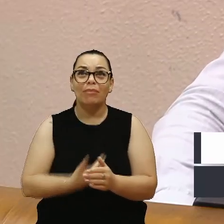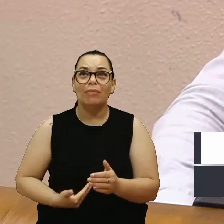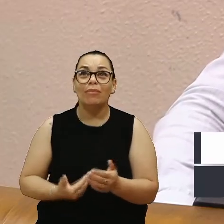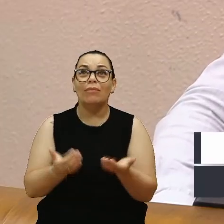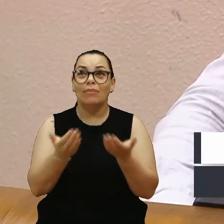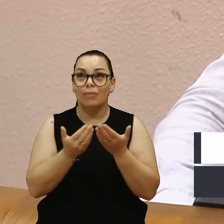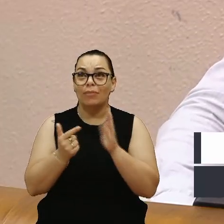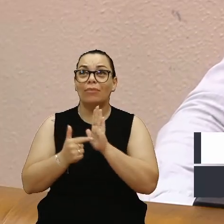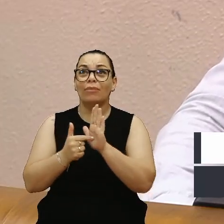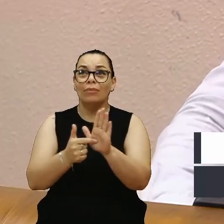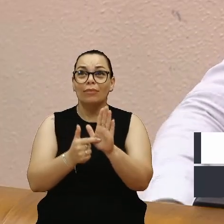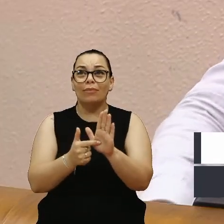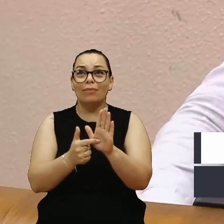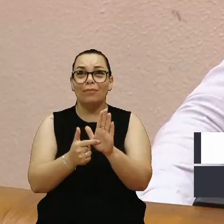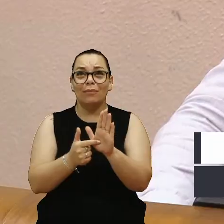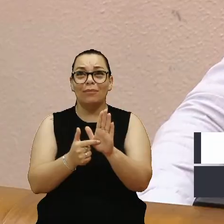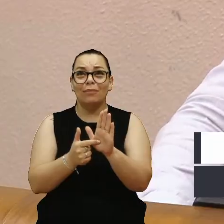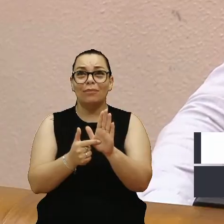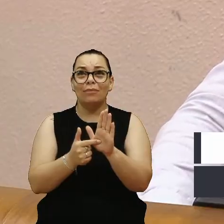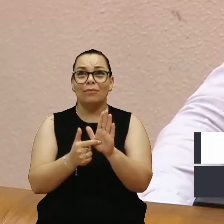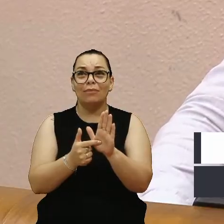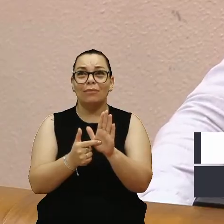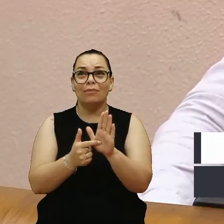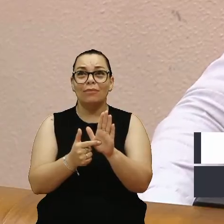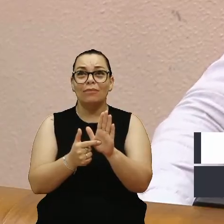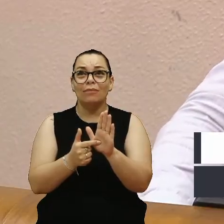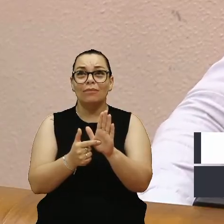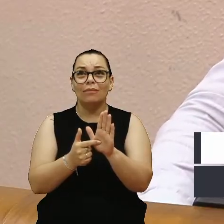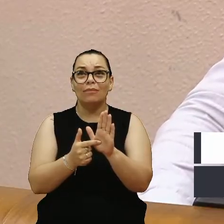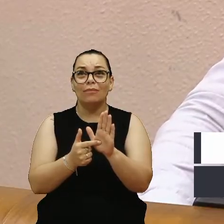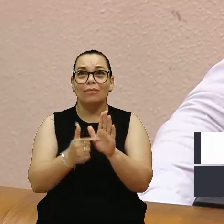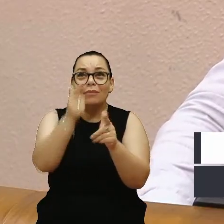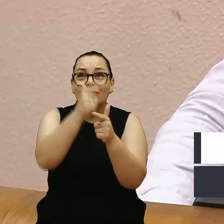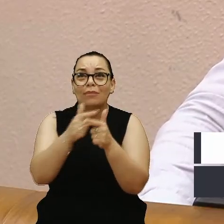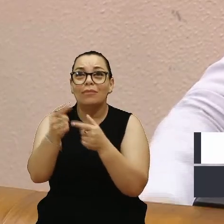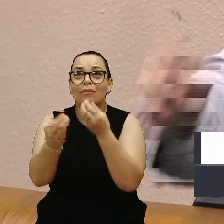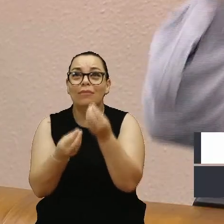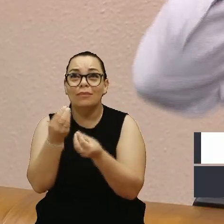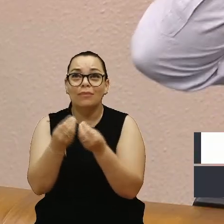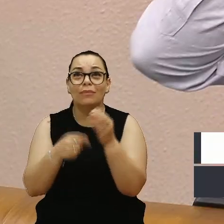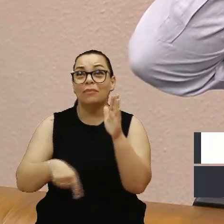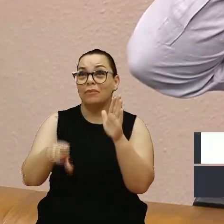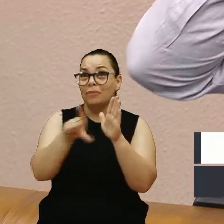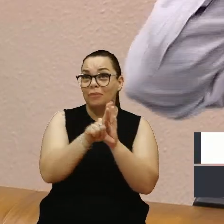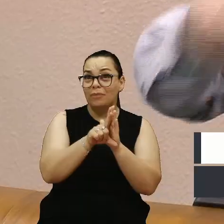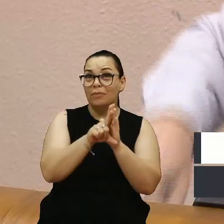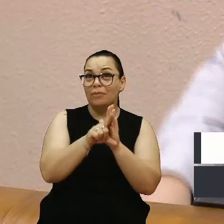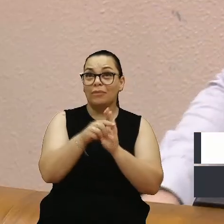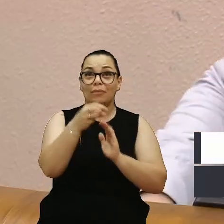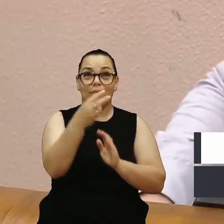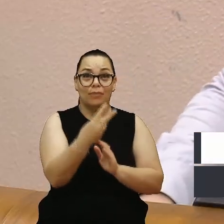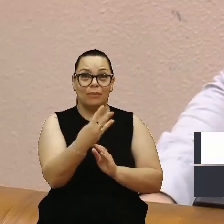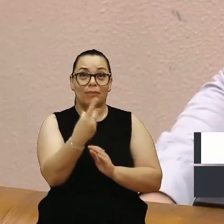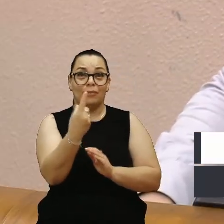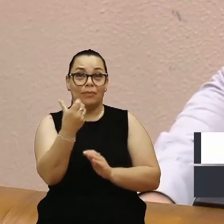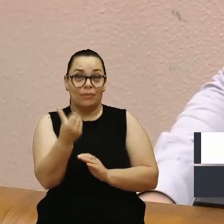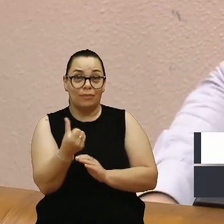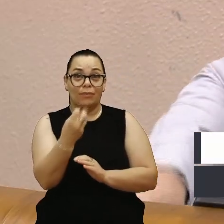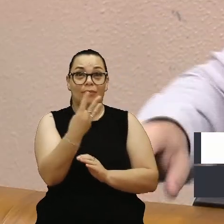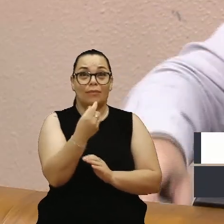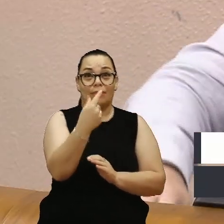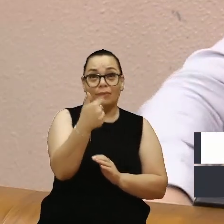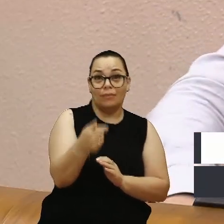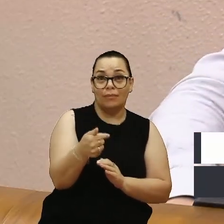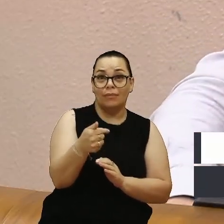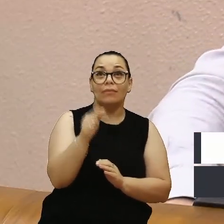queria destacar algo positivo, que é a subdivisão entre a lei 316 e a Lei 317,